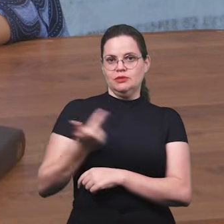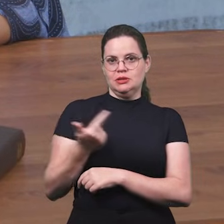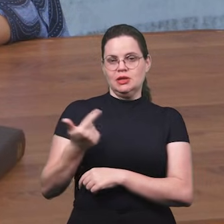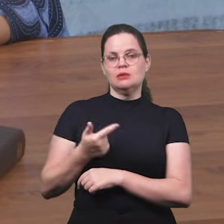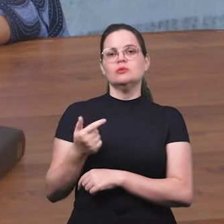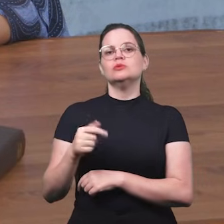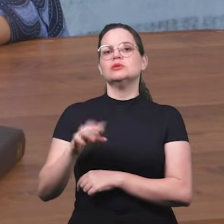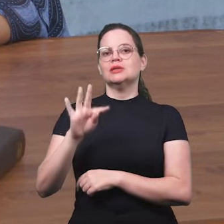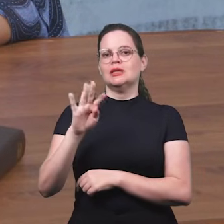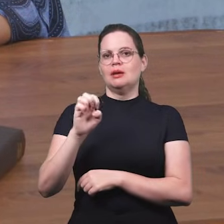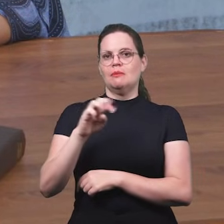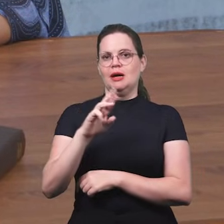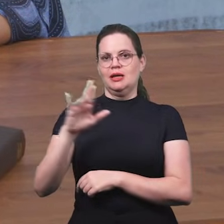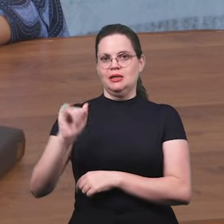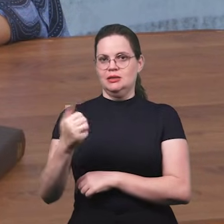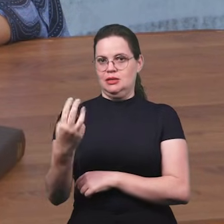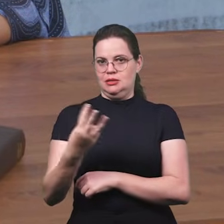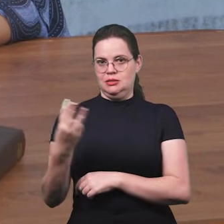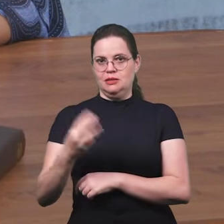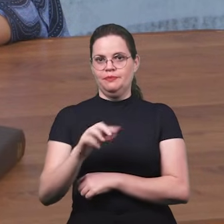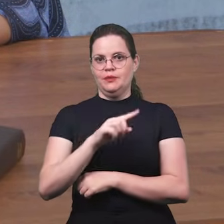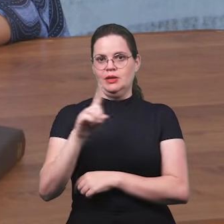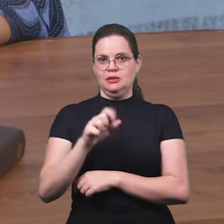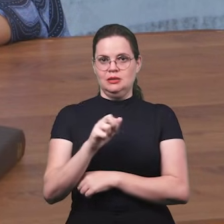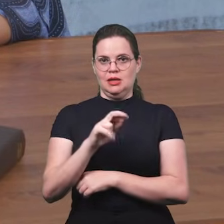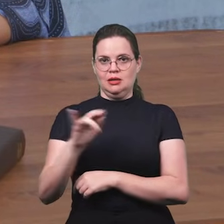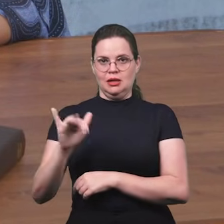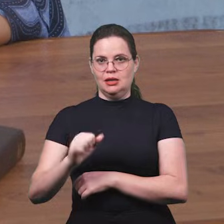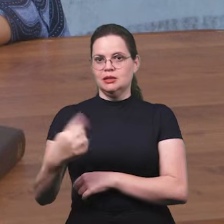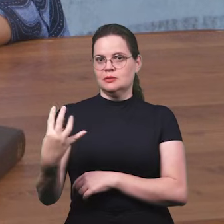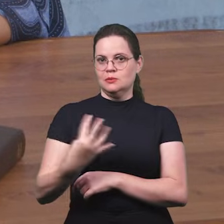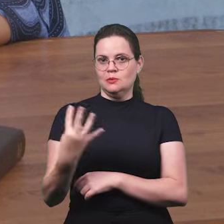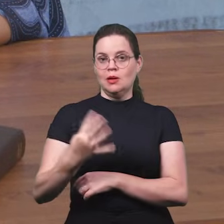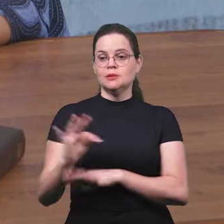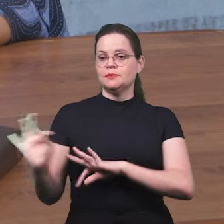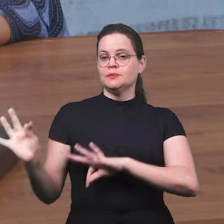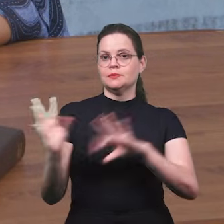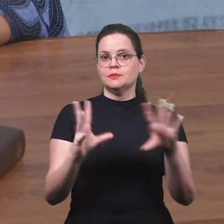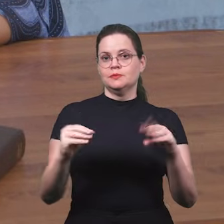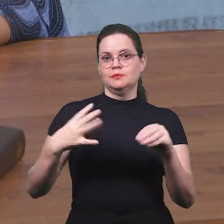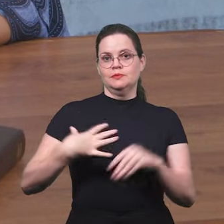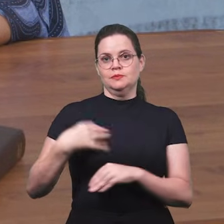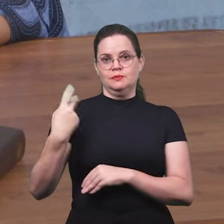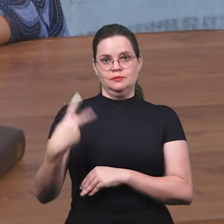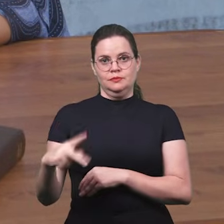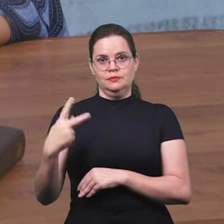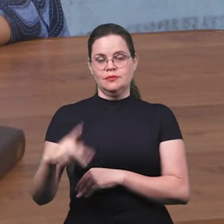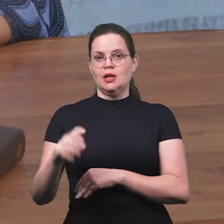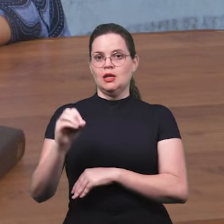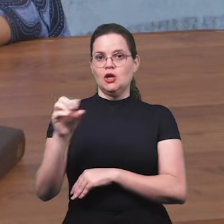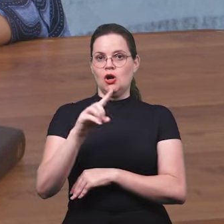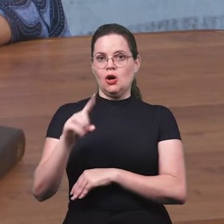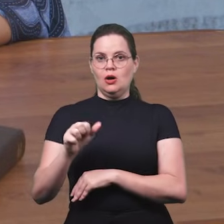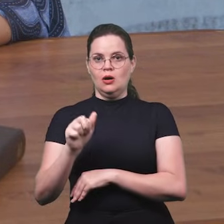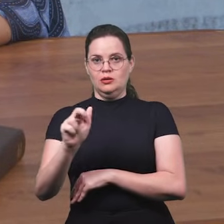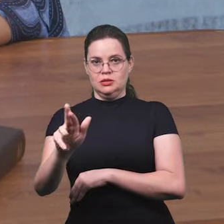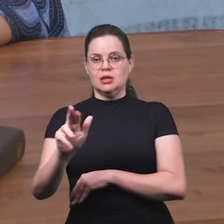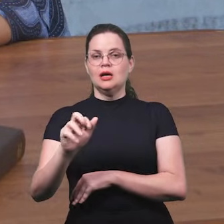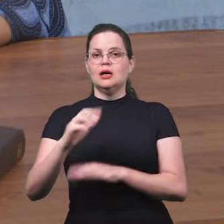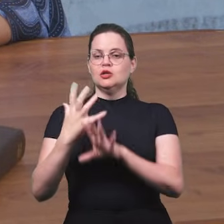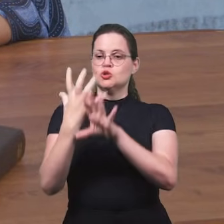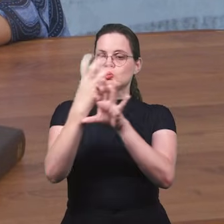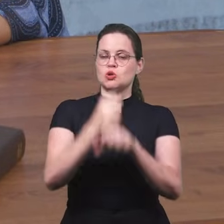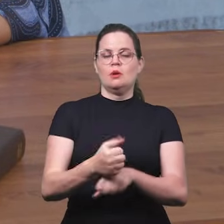o terceiro, Zacarias, o quarto. Todos os filhos e irmãos de Oza foram